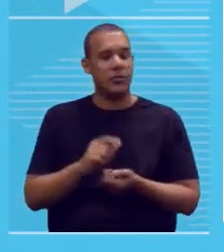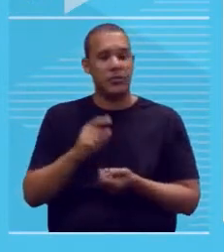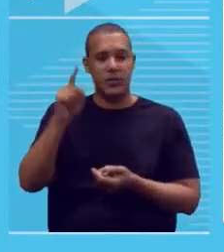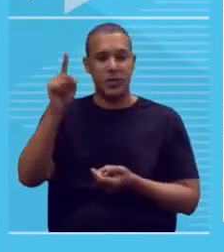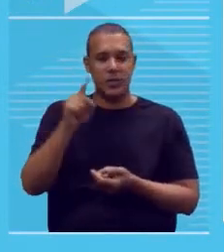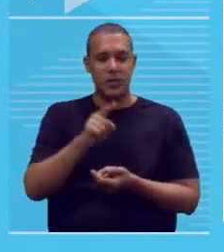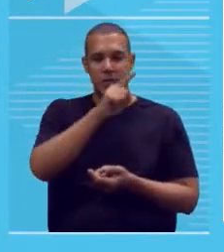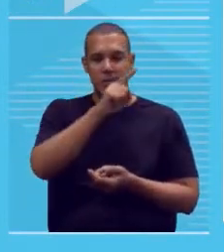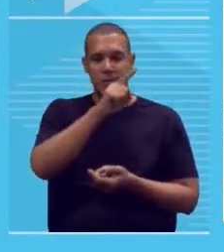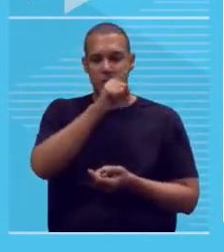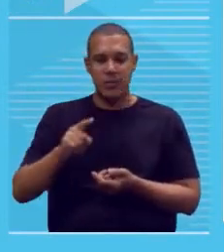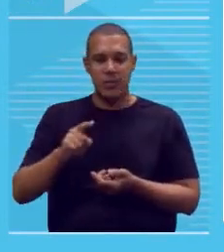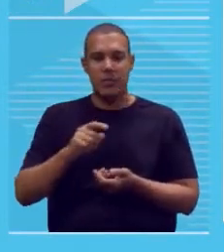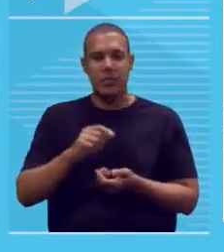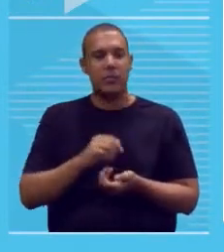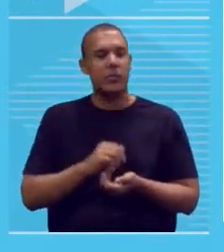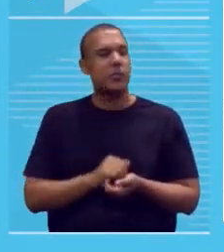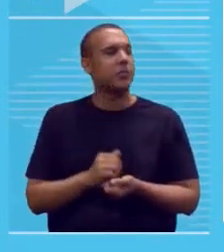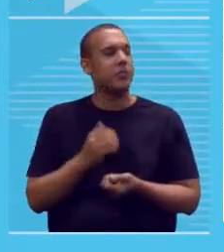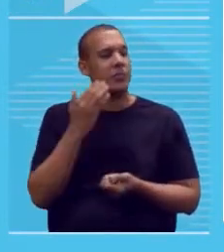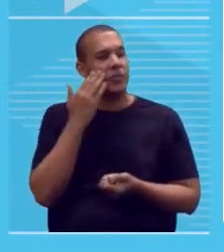pelos extremos.